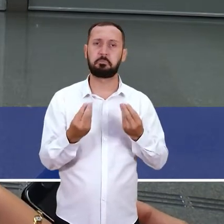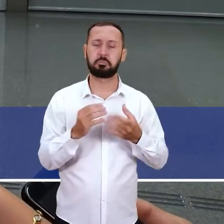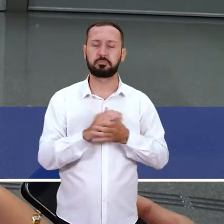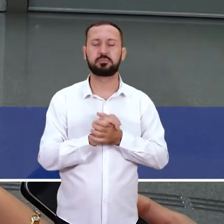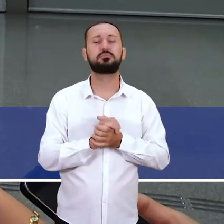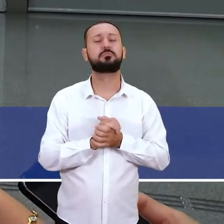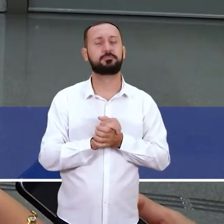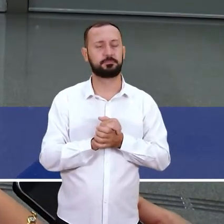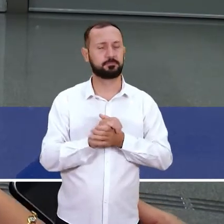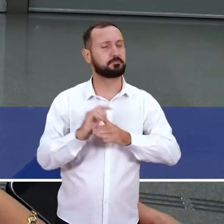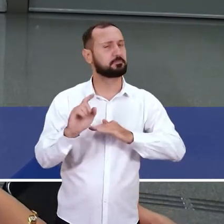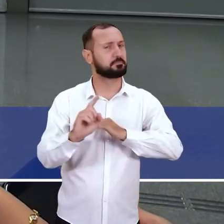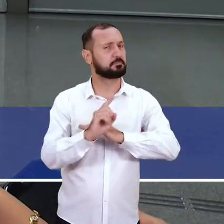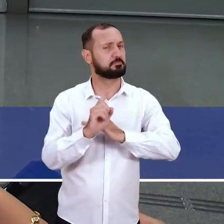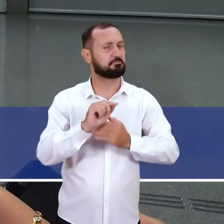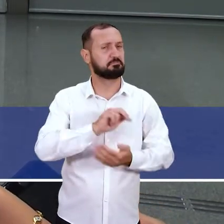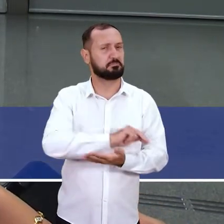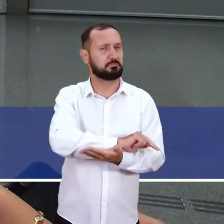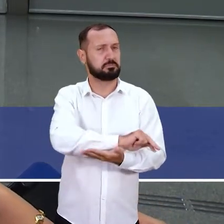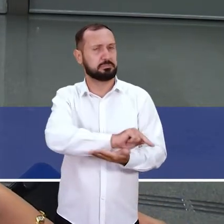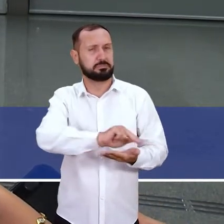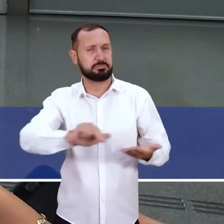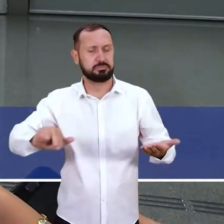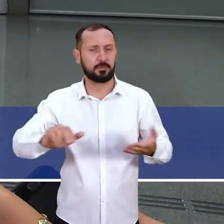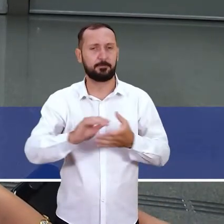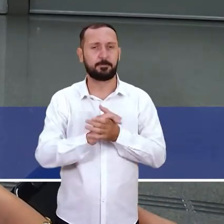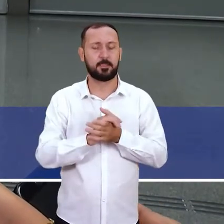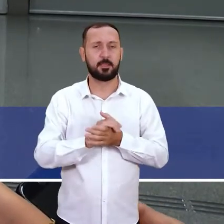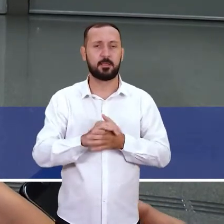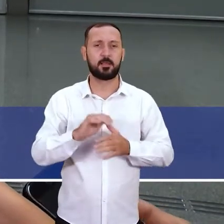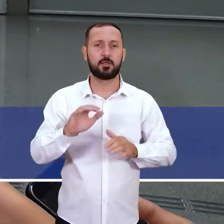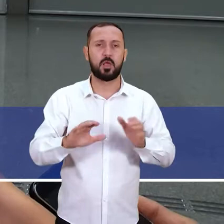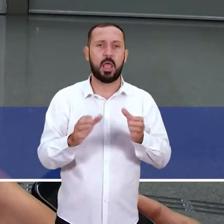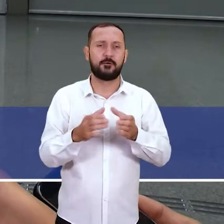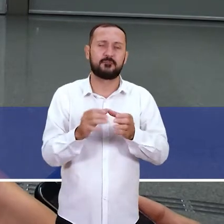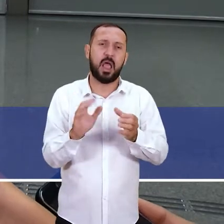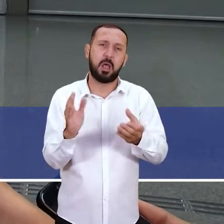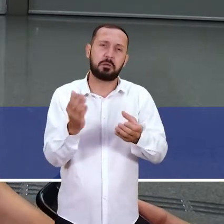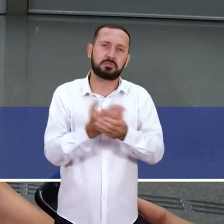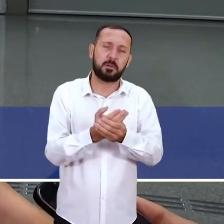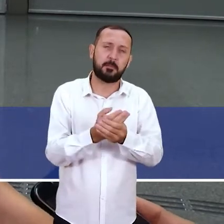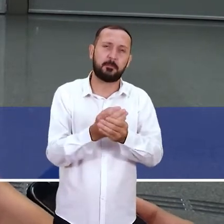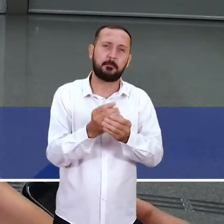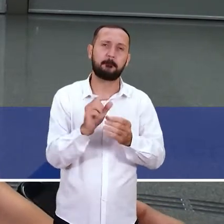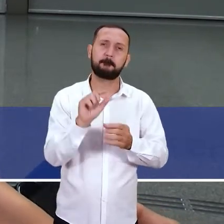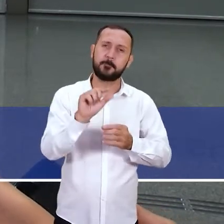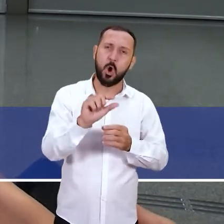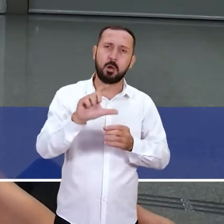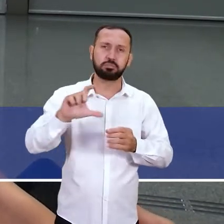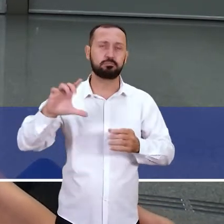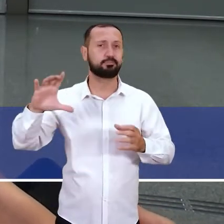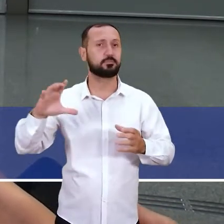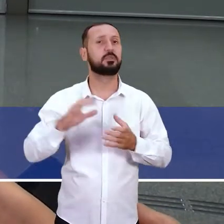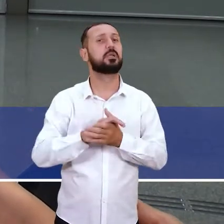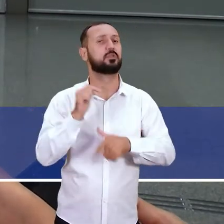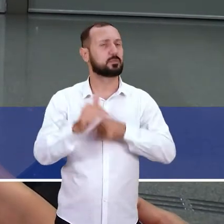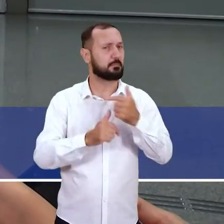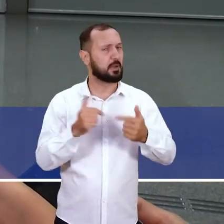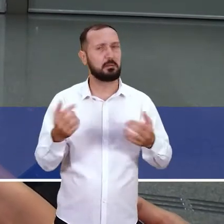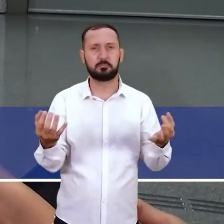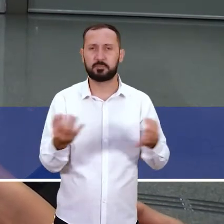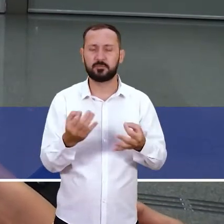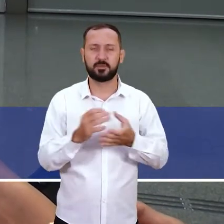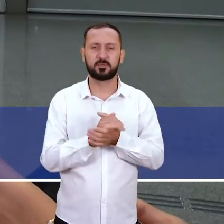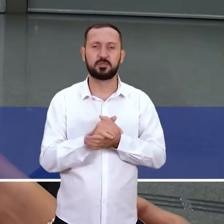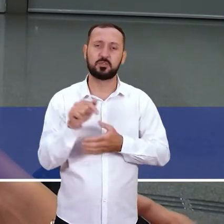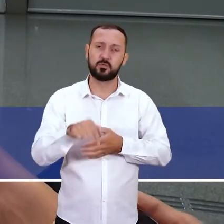uma quantidade enorme de atendimentos, pequenas, médias e grandes ações. O defensor público presta um grande serviço.